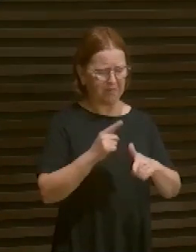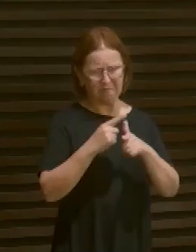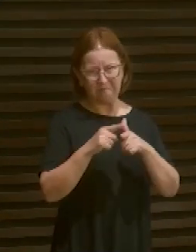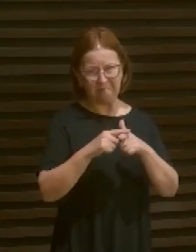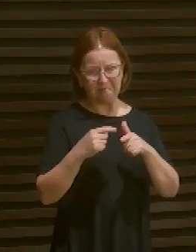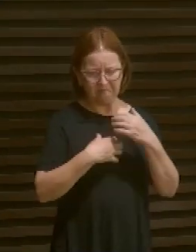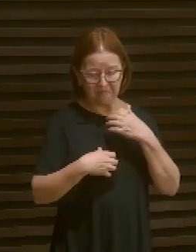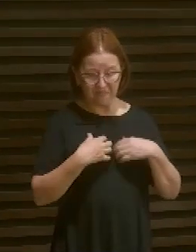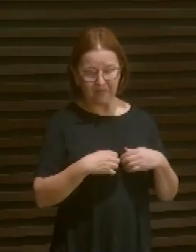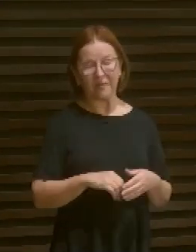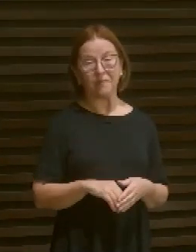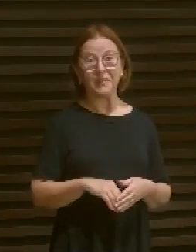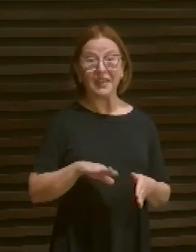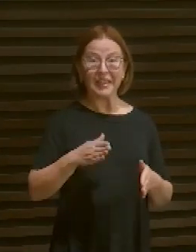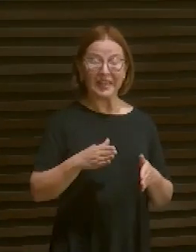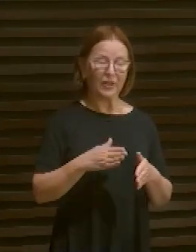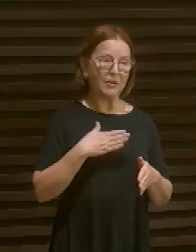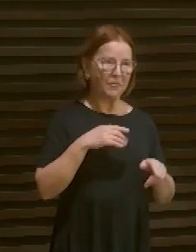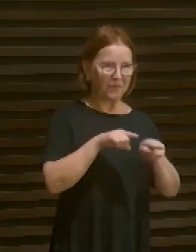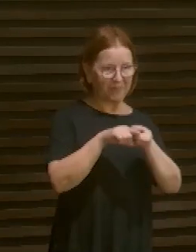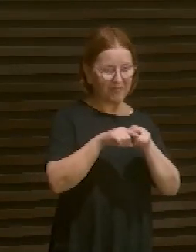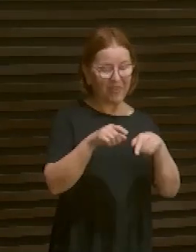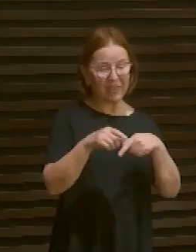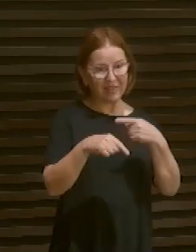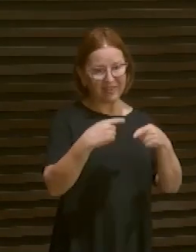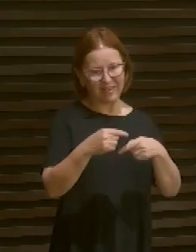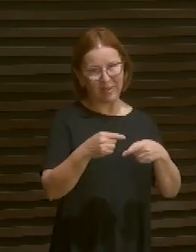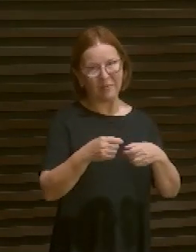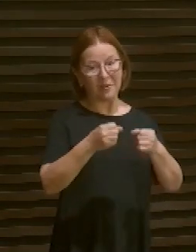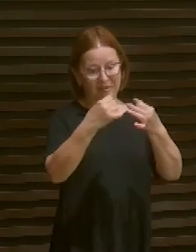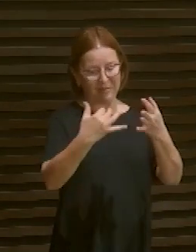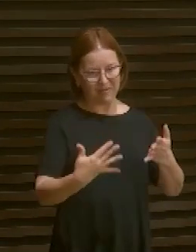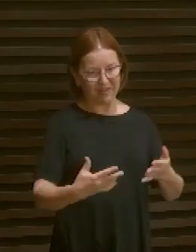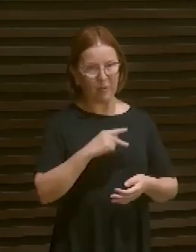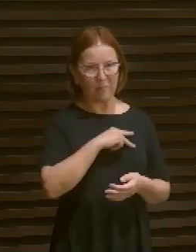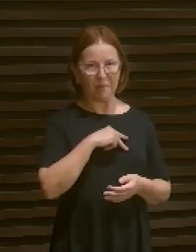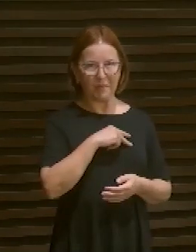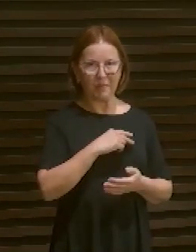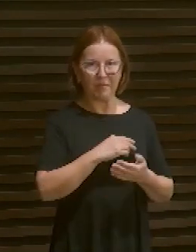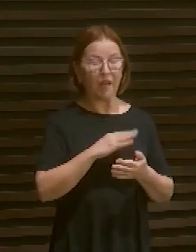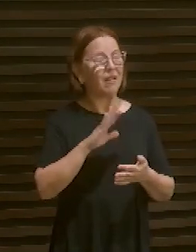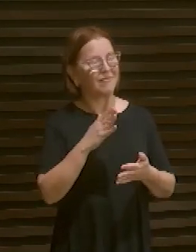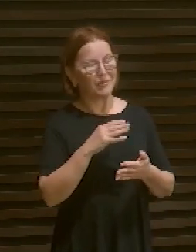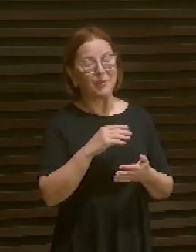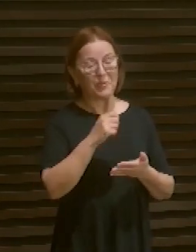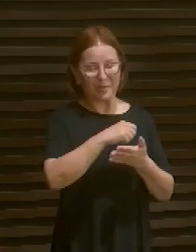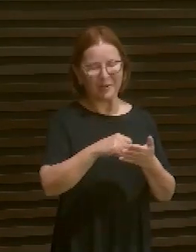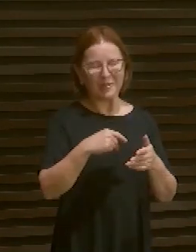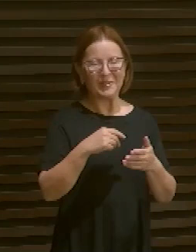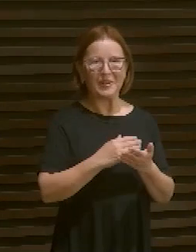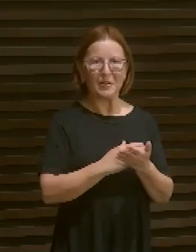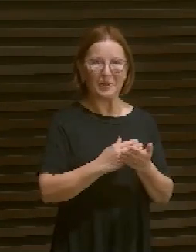Então, meus irmãos, depois de fazer essa descrição, ele começa no versículo 7, dizendo: